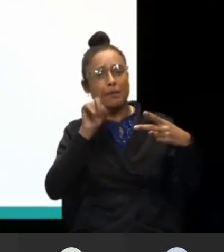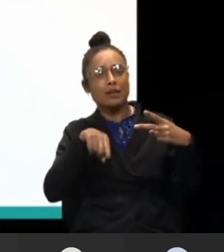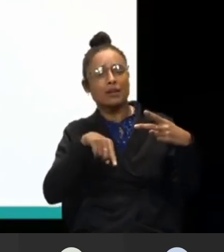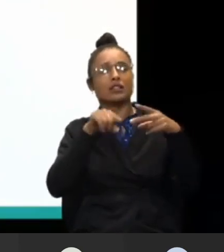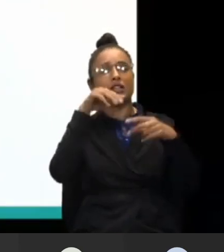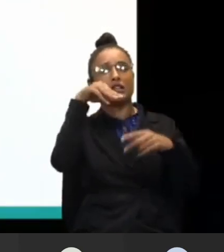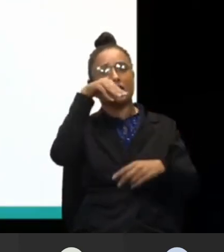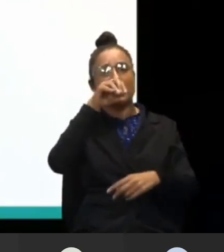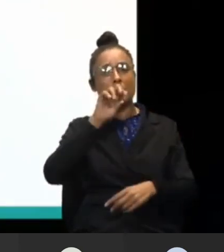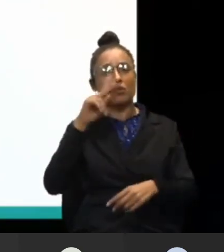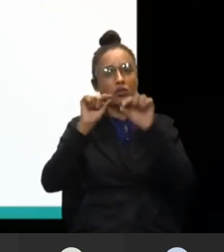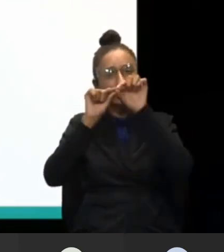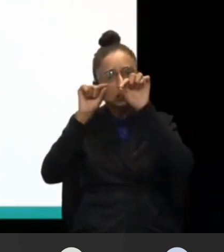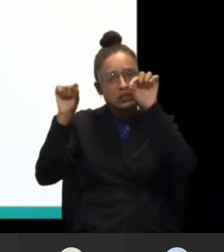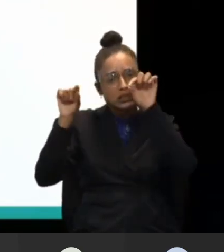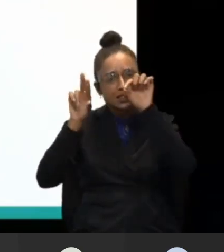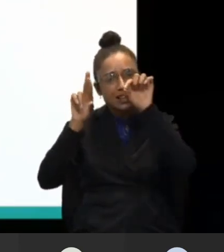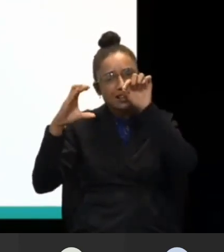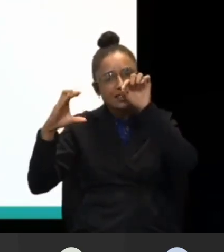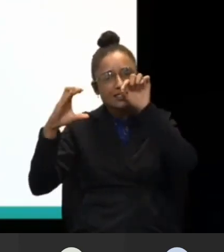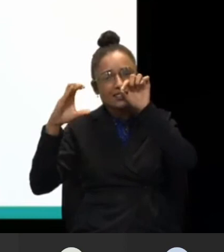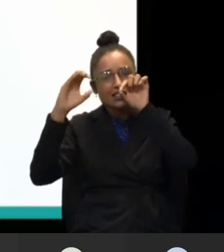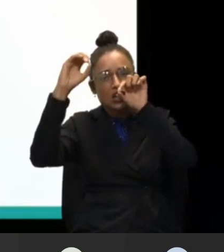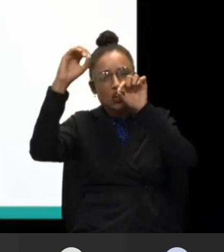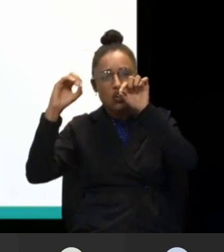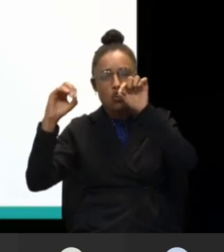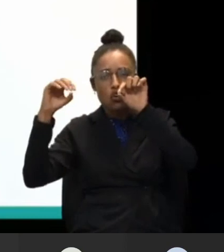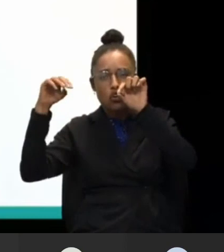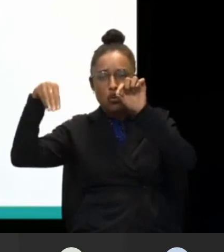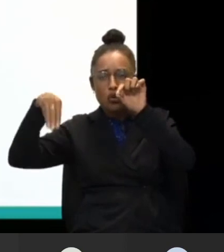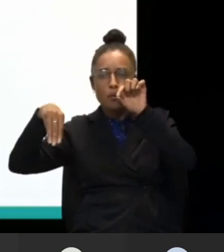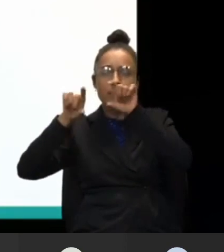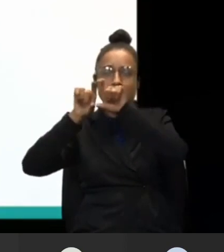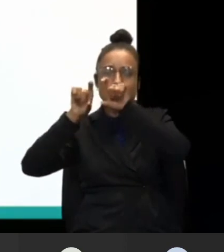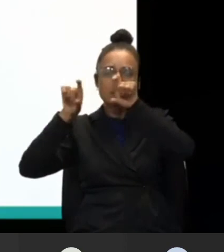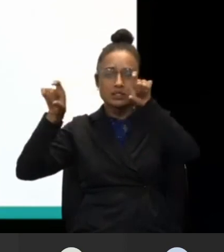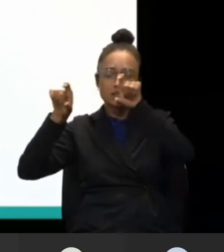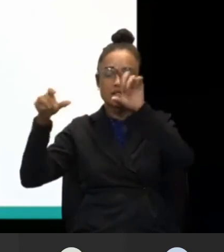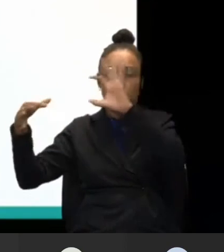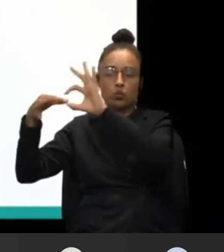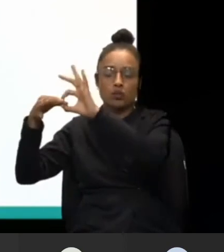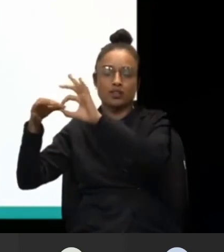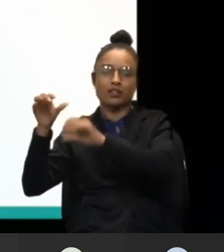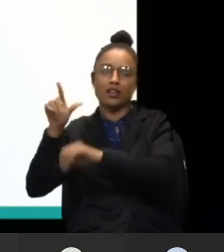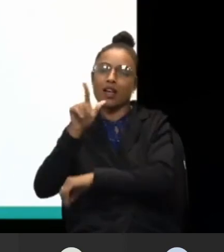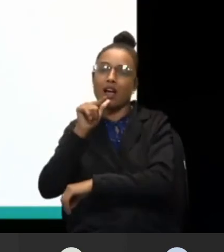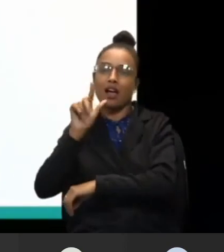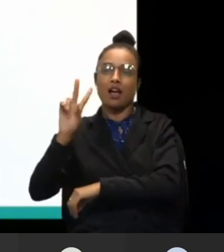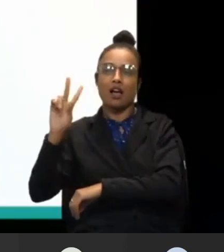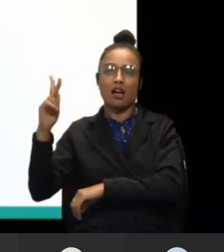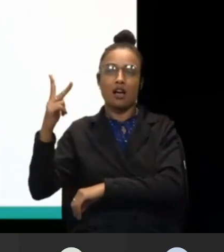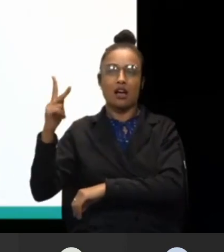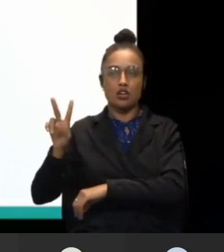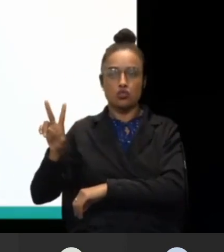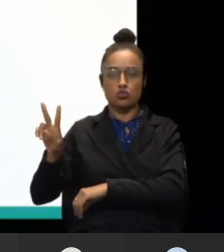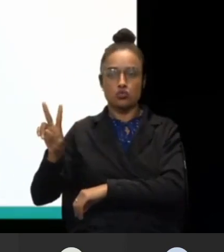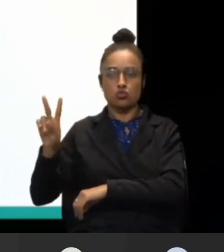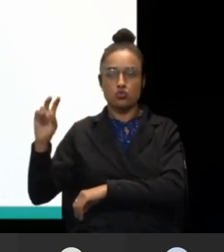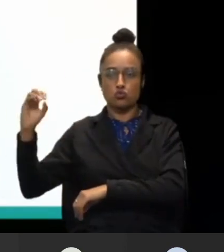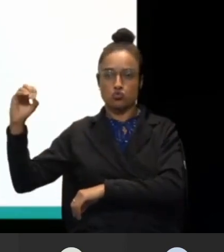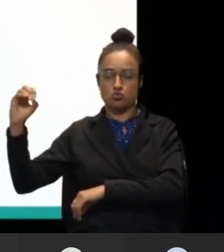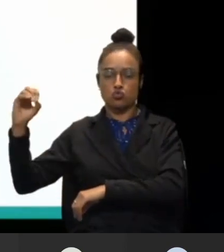reiterando, formando água e formando um sal de ácido carboxílico. Então, a